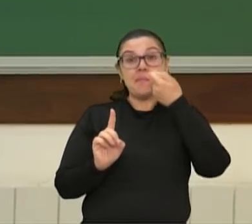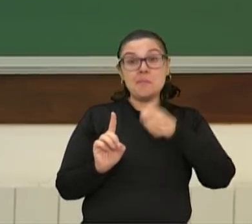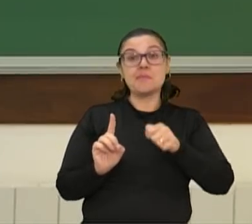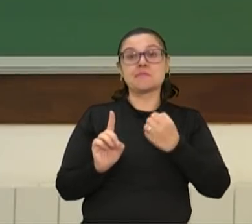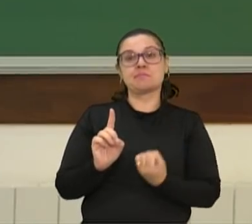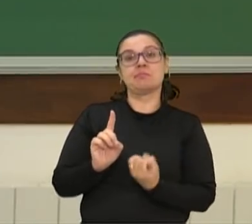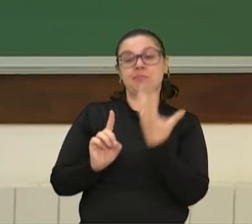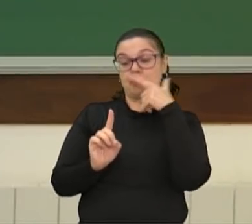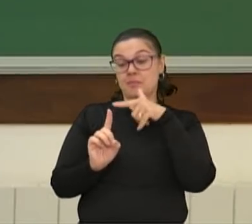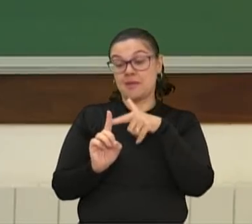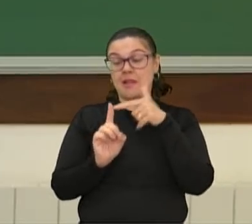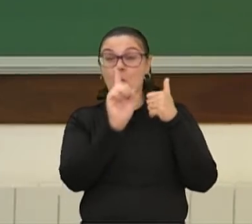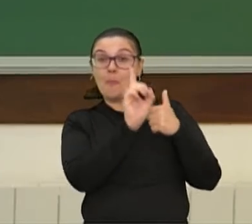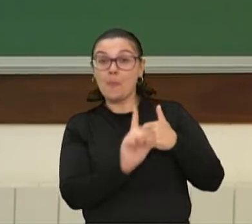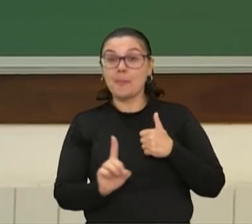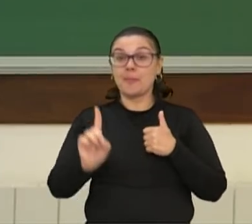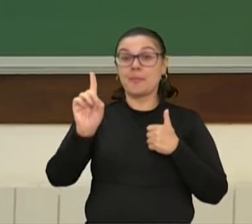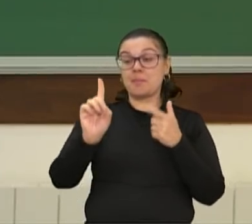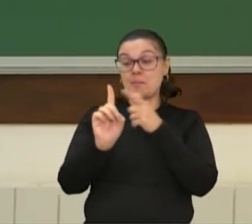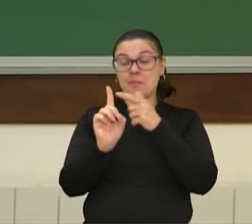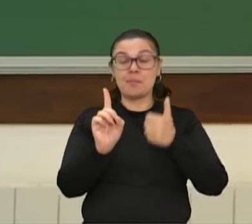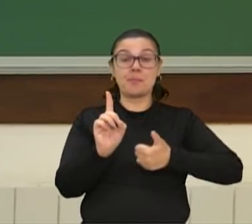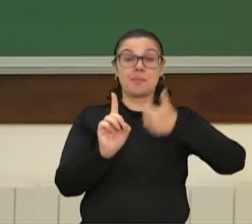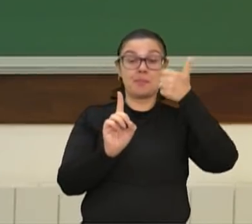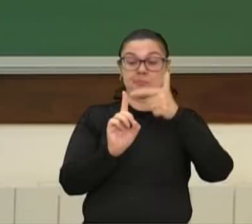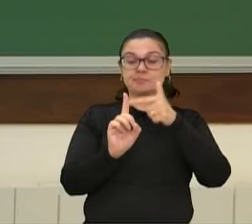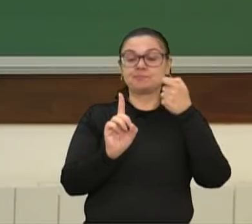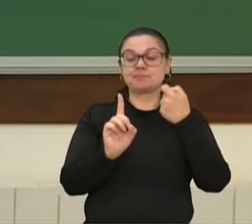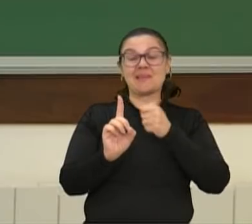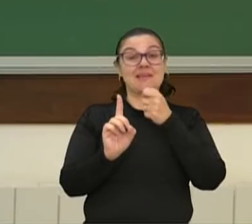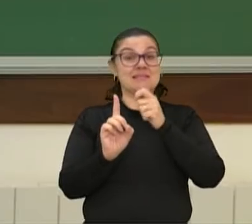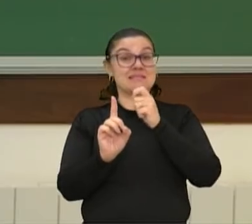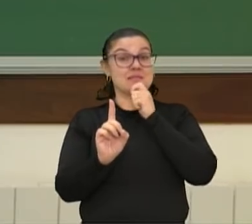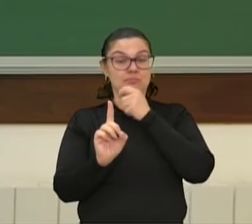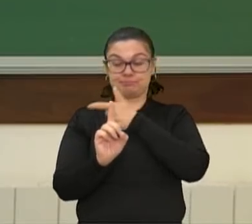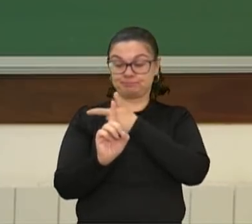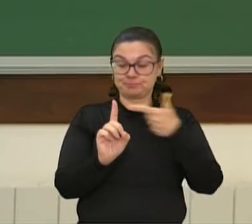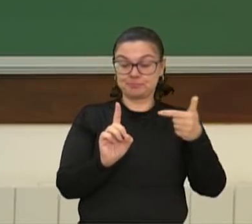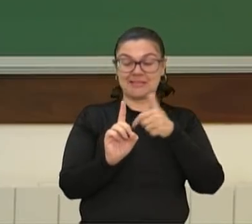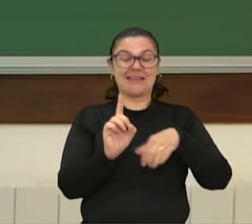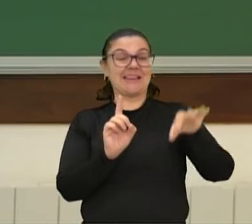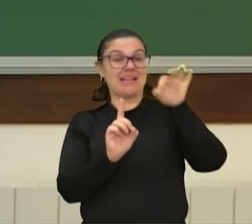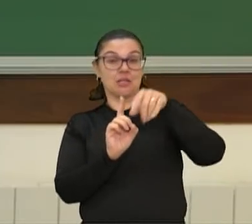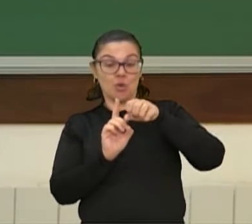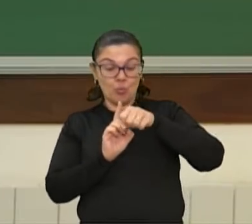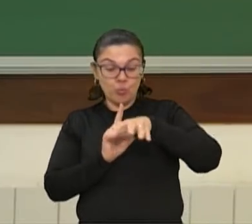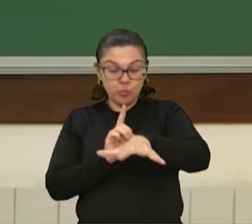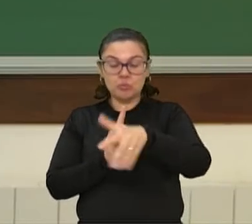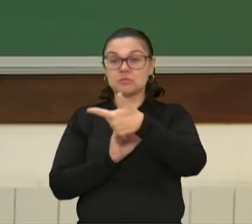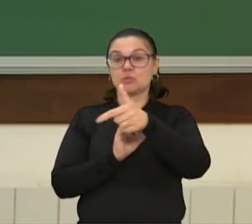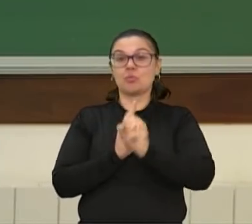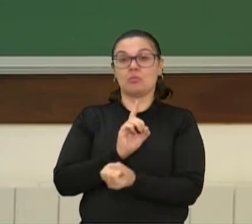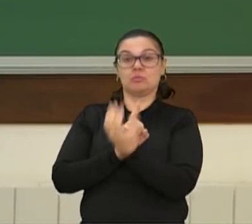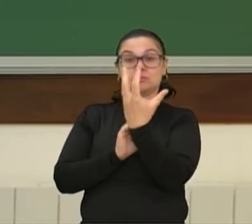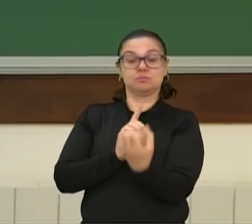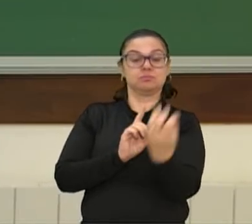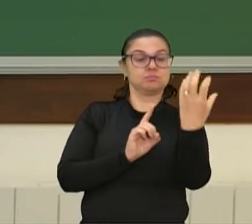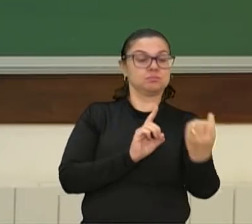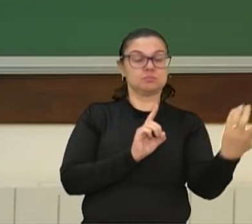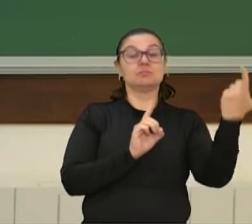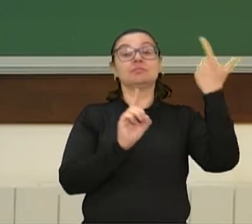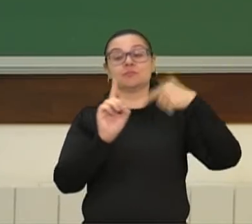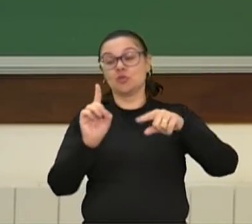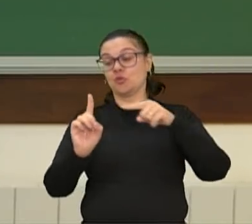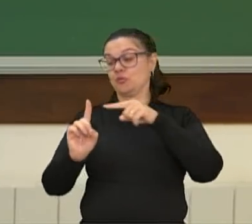existir, a causa é a existência necessária. Sem ele, nenhuma das outras coisas existiriam. Então, de